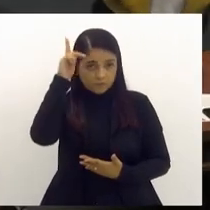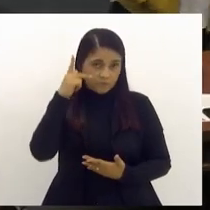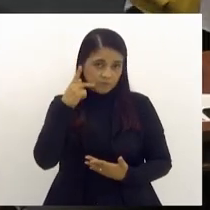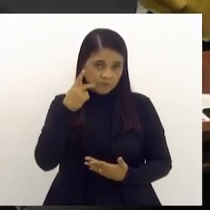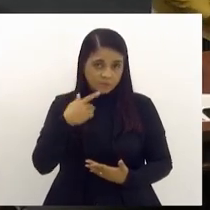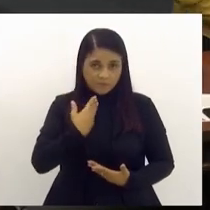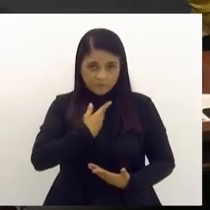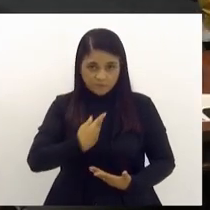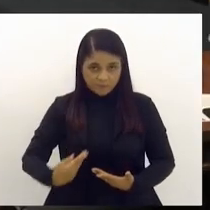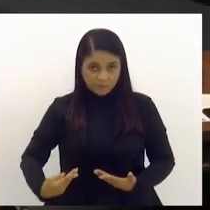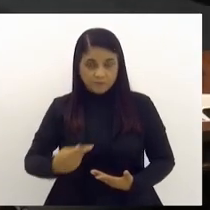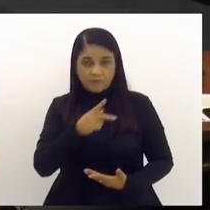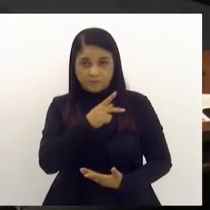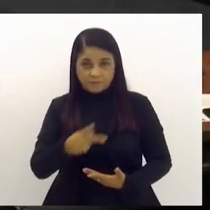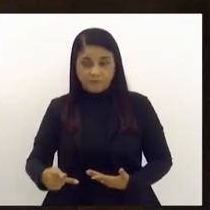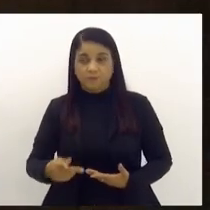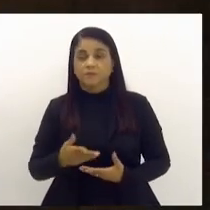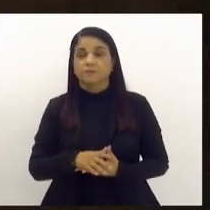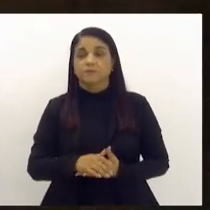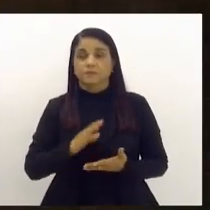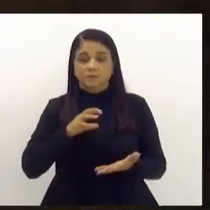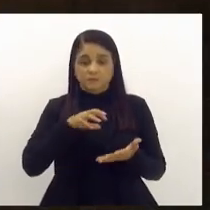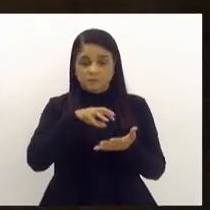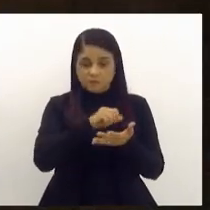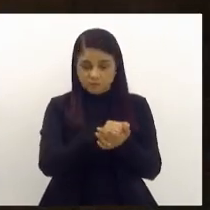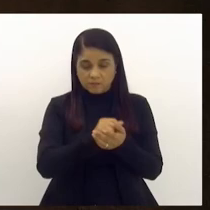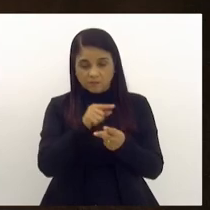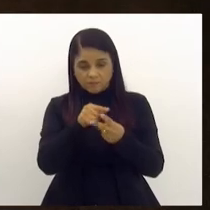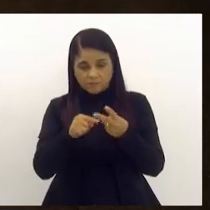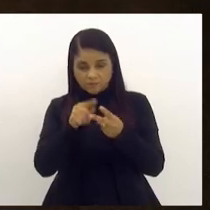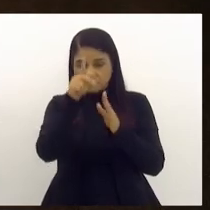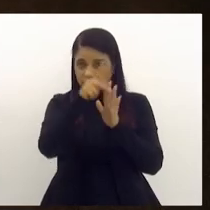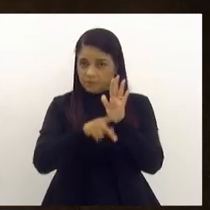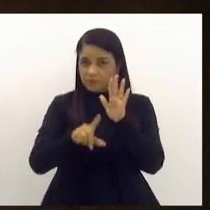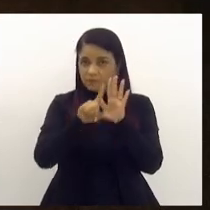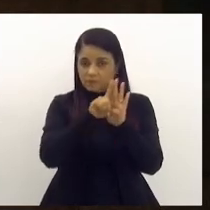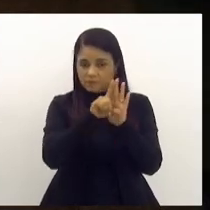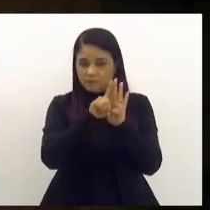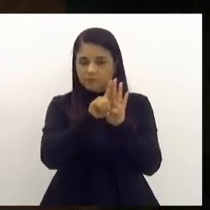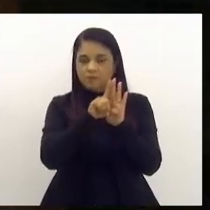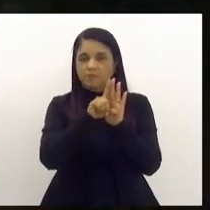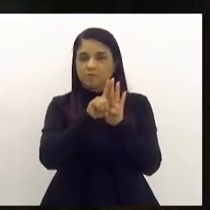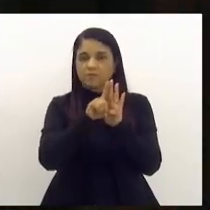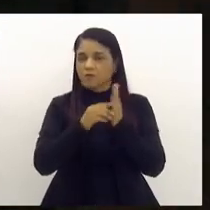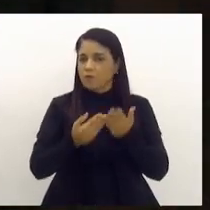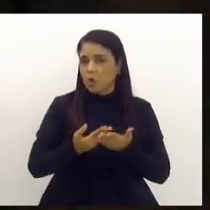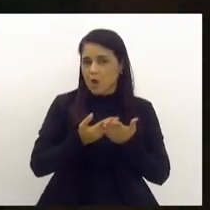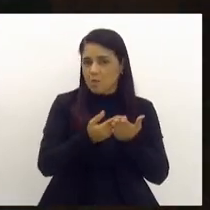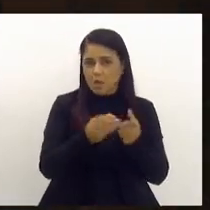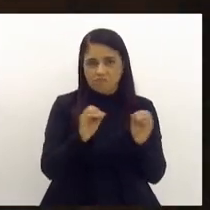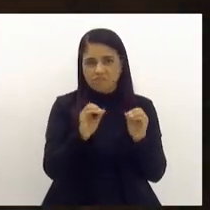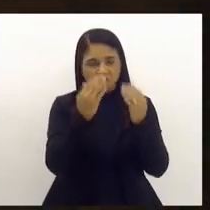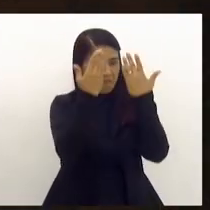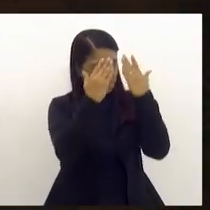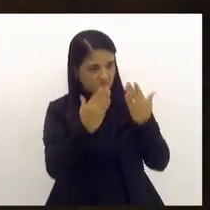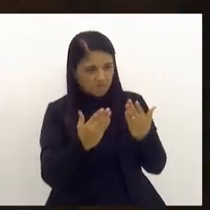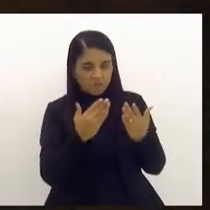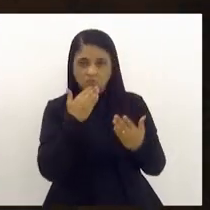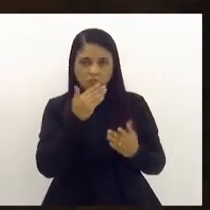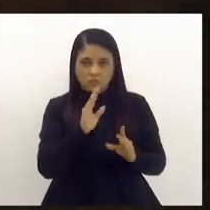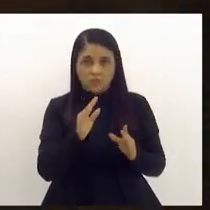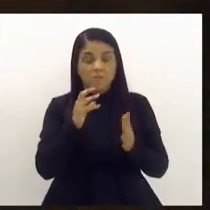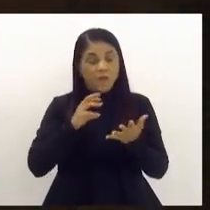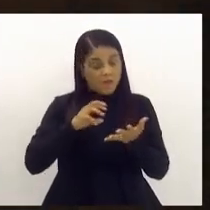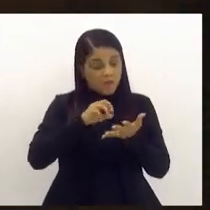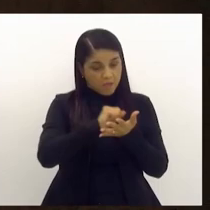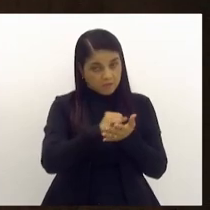eu queria que Vossa Excelência registrasse os dois destaques. Eu não vou encaminhar, não vou pedir verificação, mas é importante